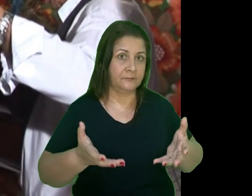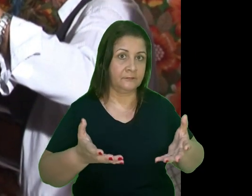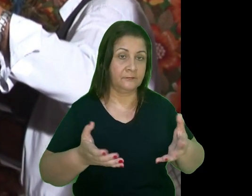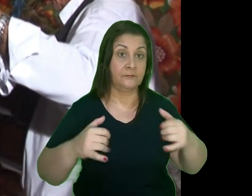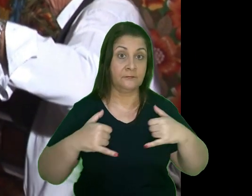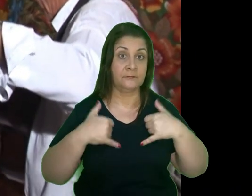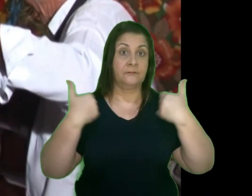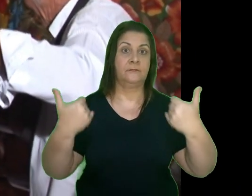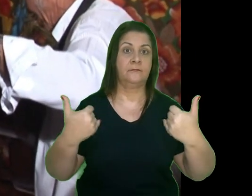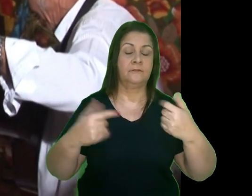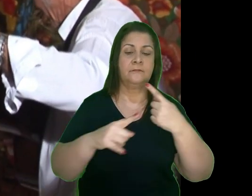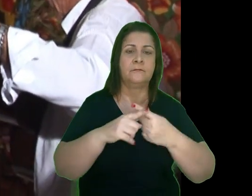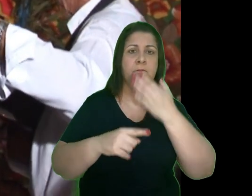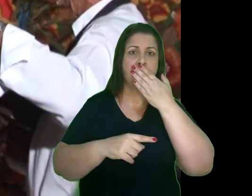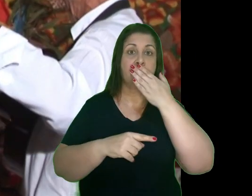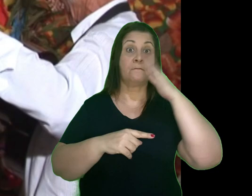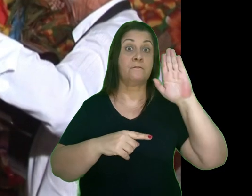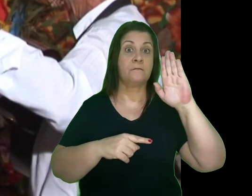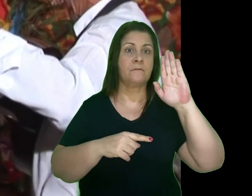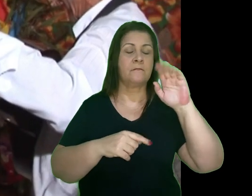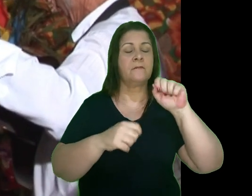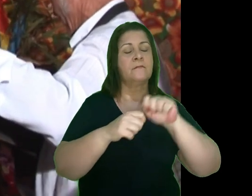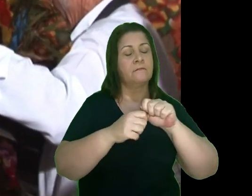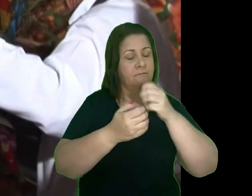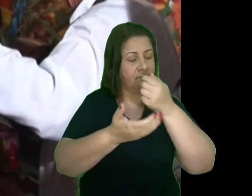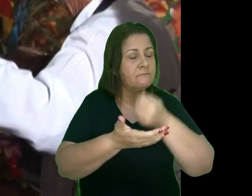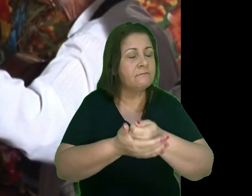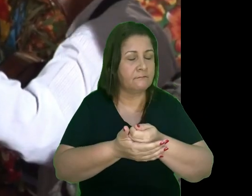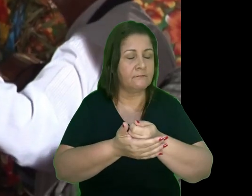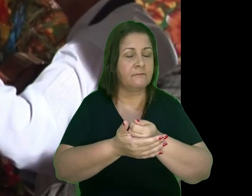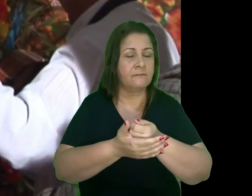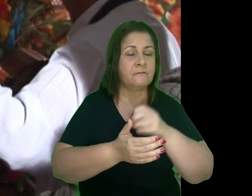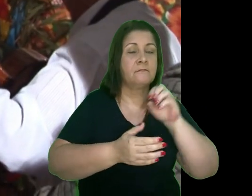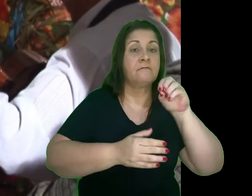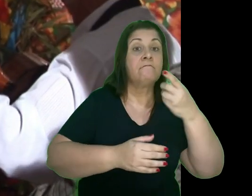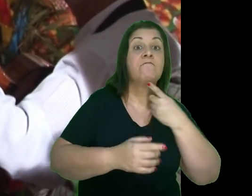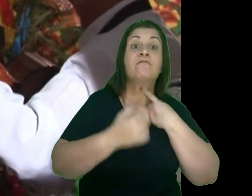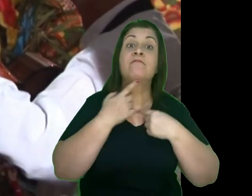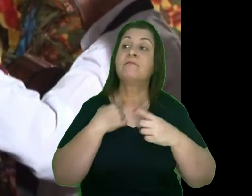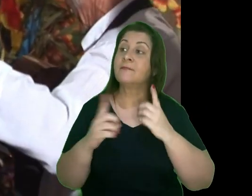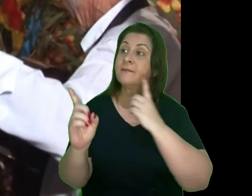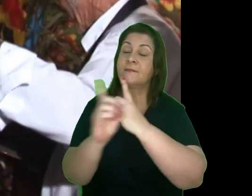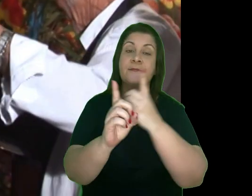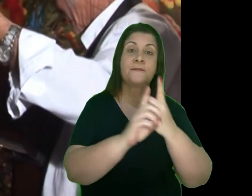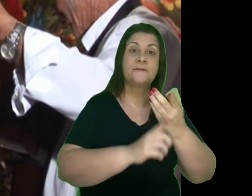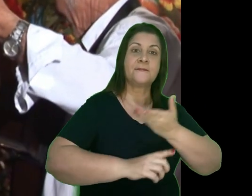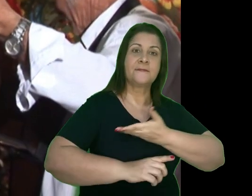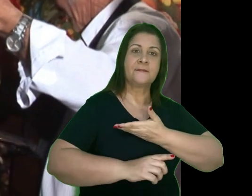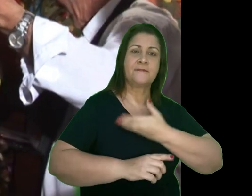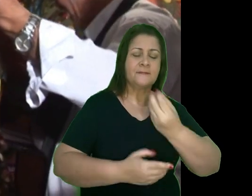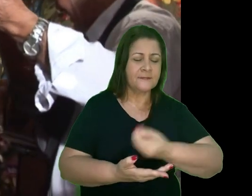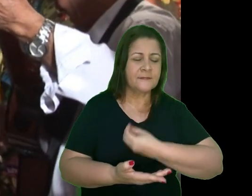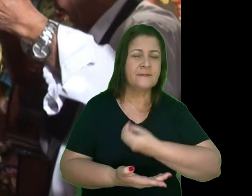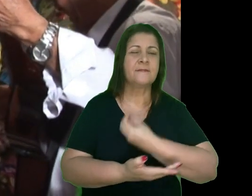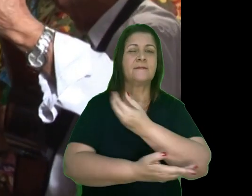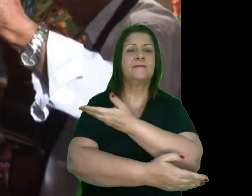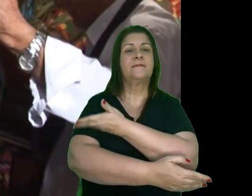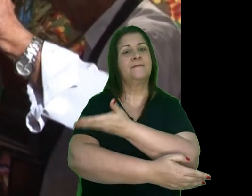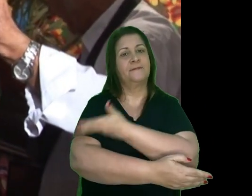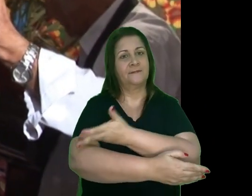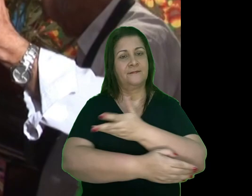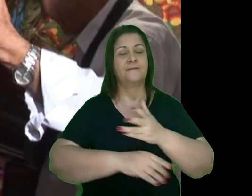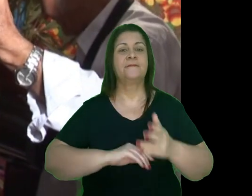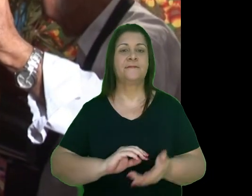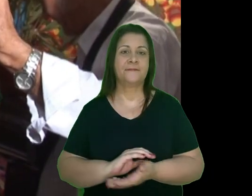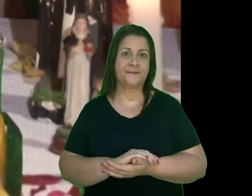O que motiva a festa é o pagamento de uma promessa, um agradecimento ou simplesmente a vontade de ver os amigos e manter